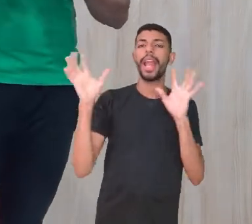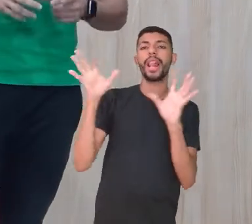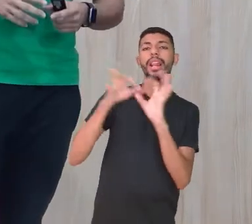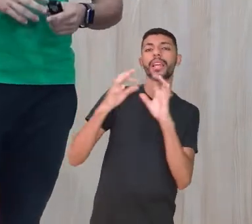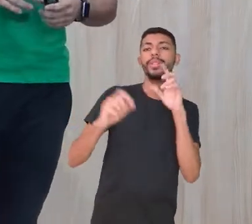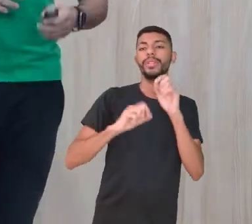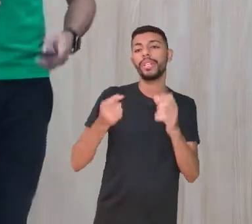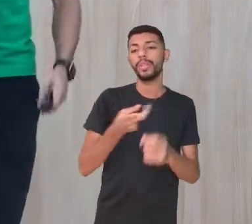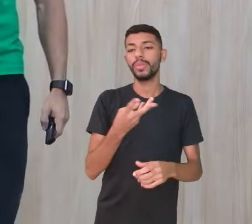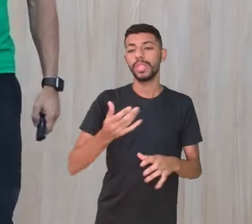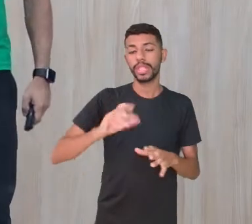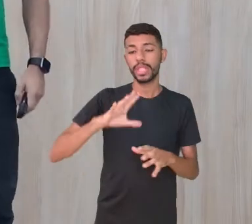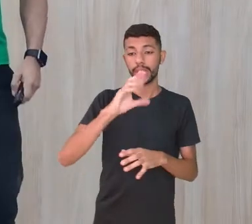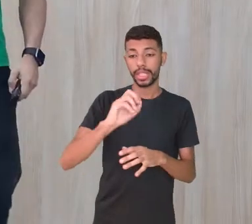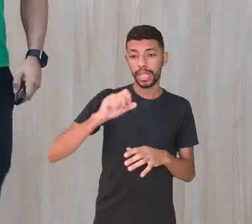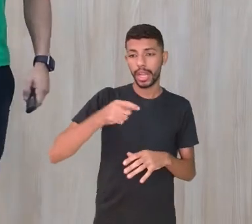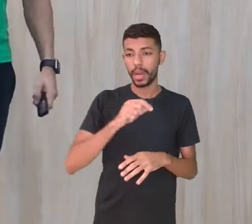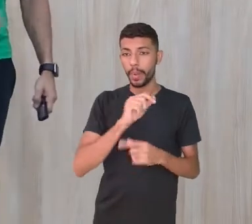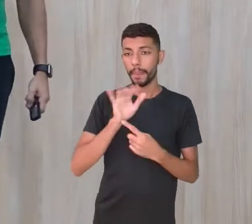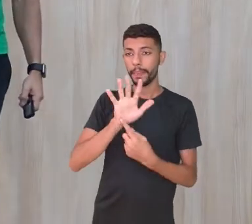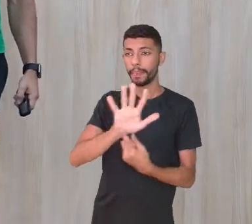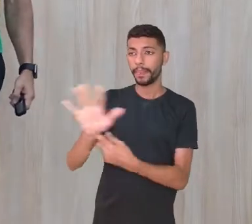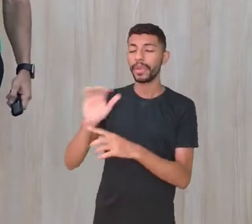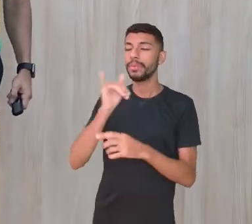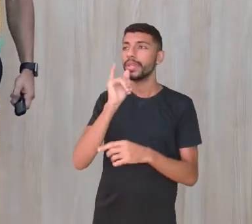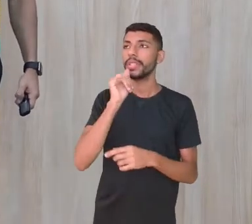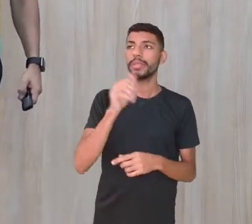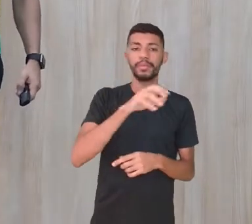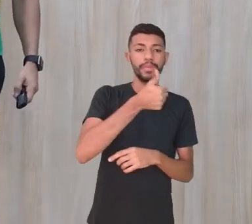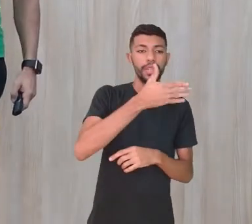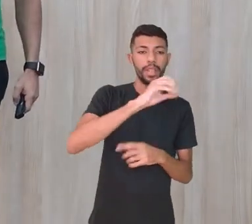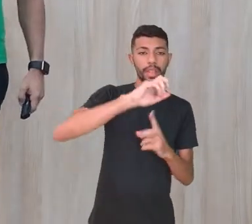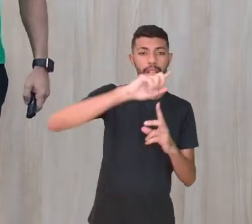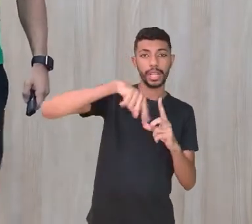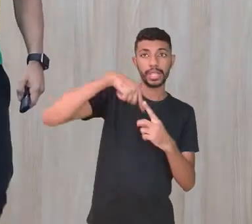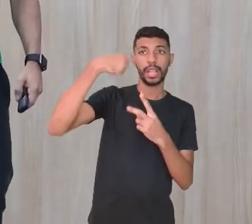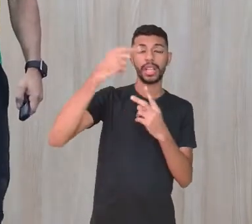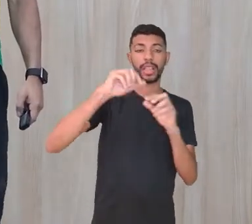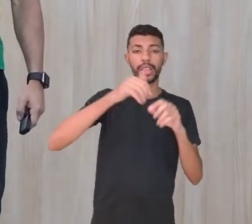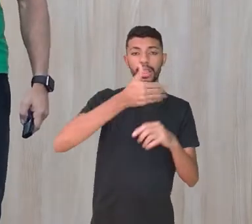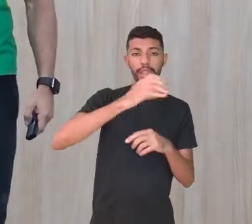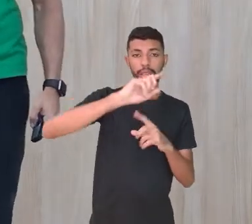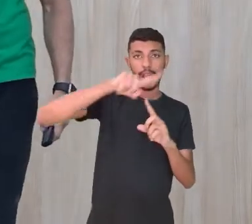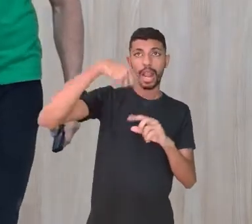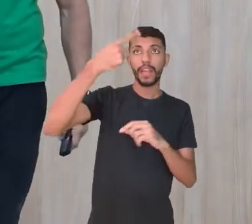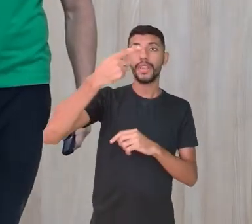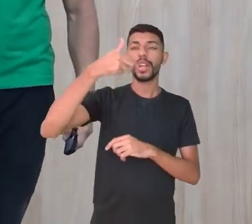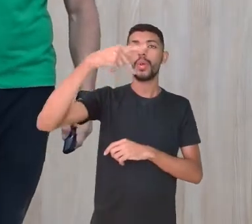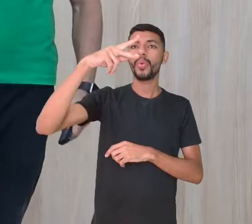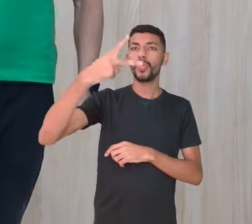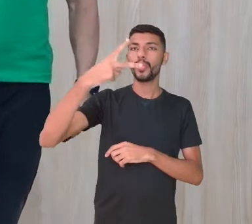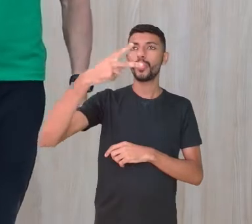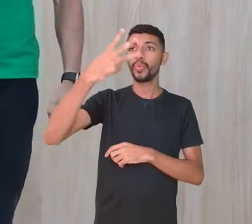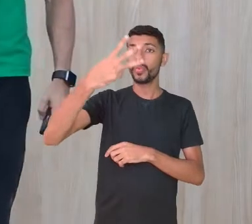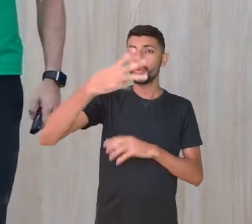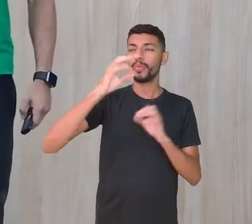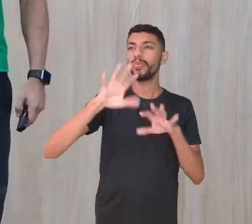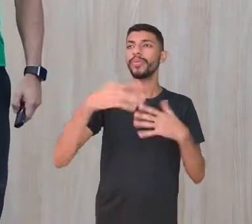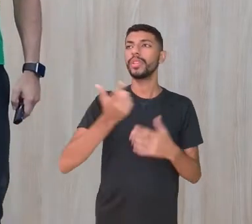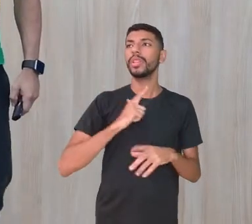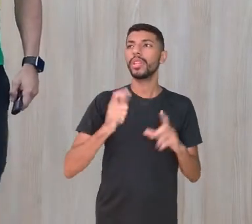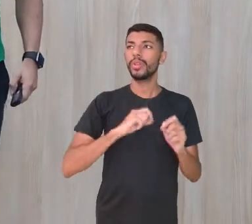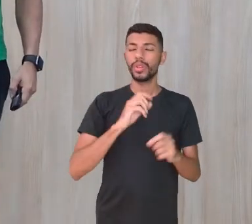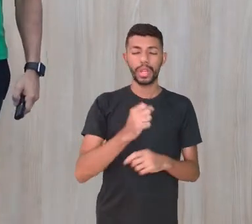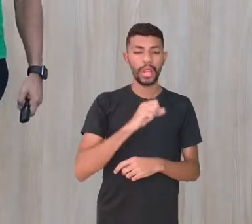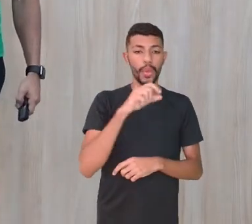de zeros que vai aparecer. Então, se eu tenho 10 elevado ao cubo, eu vou ter aí o 1 seguido de 3 zeros.